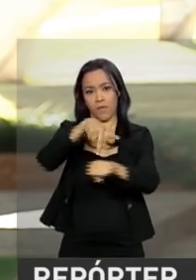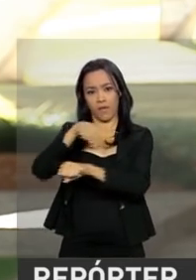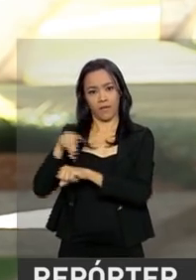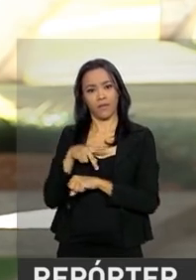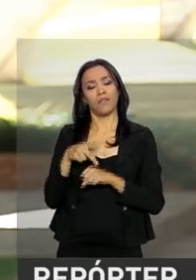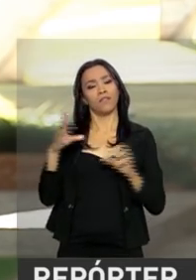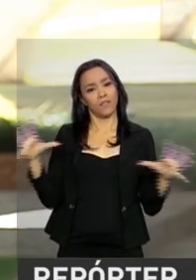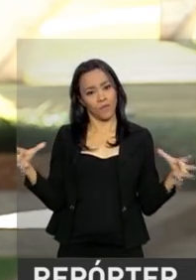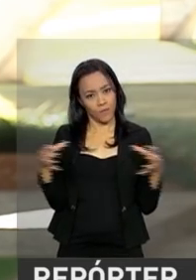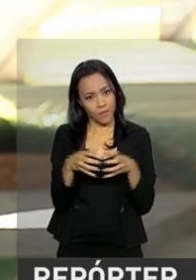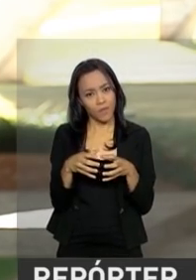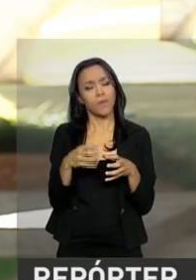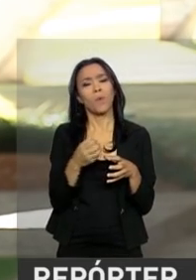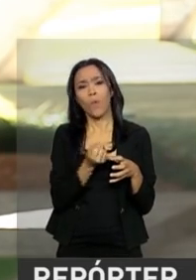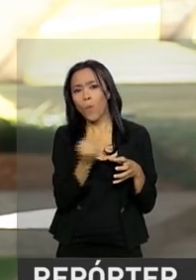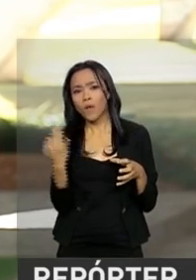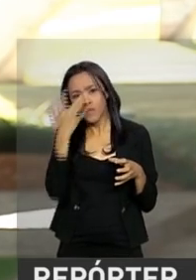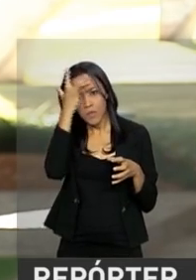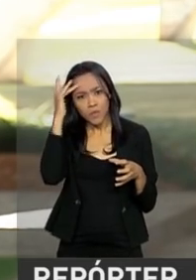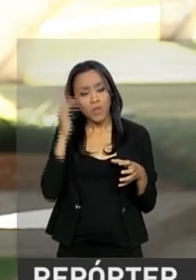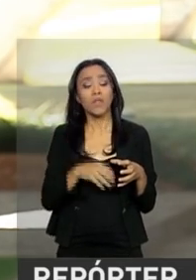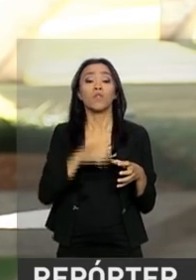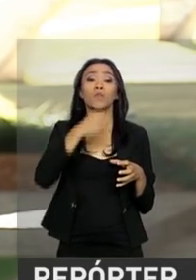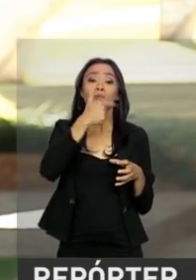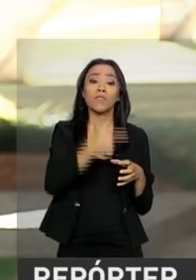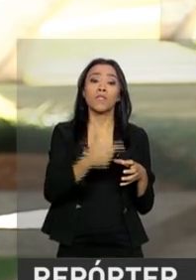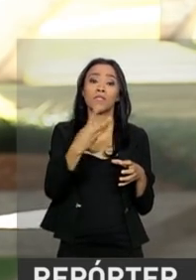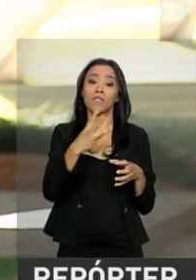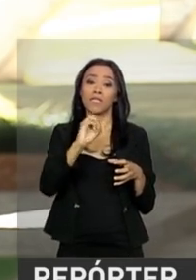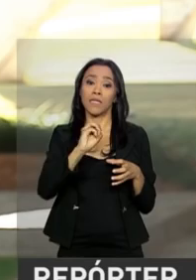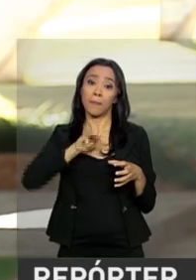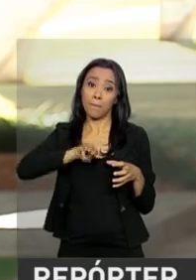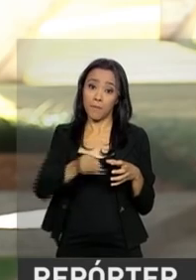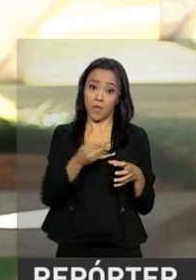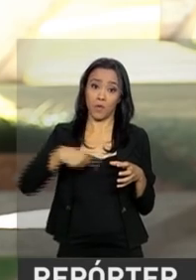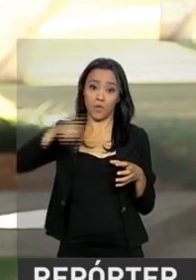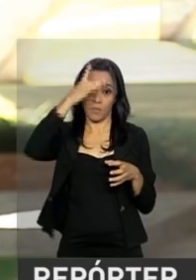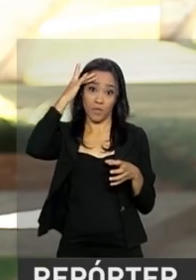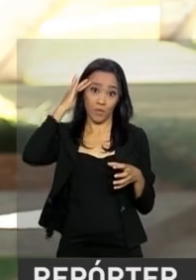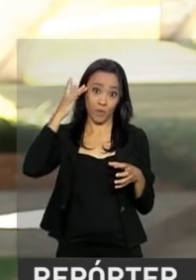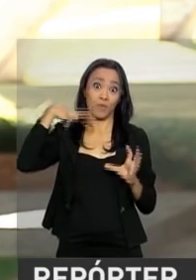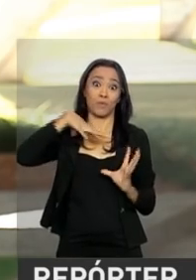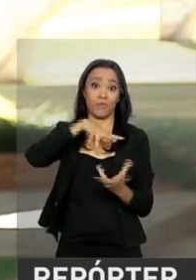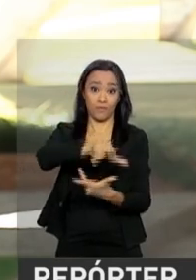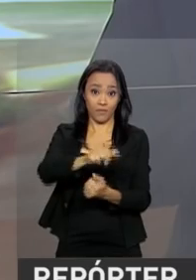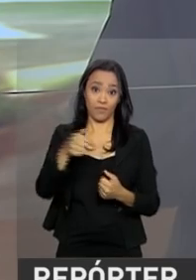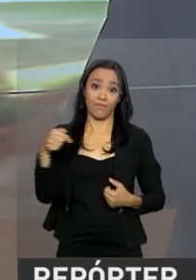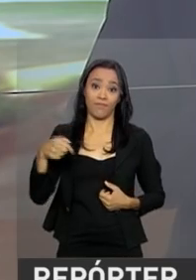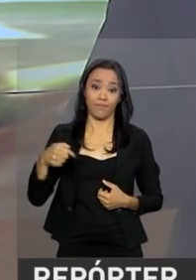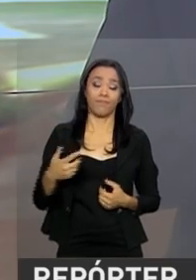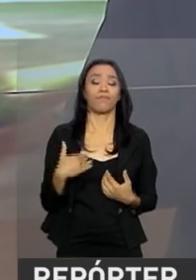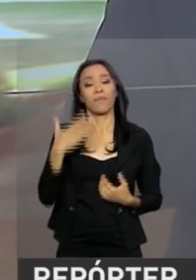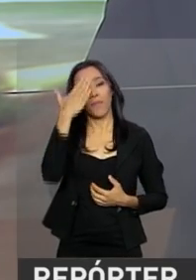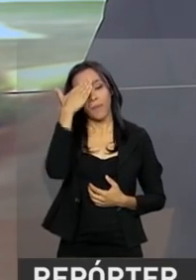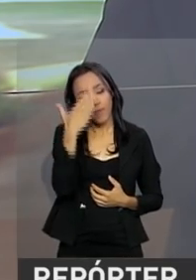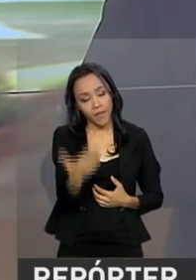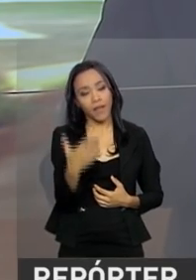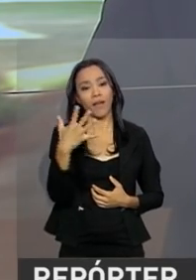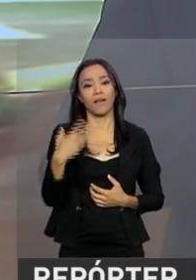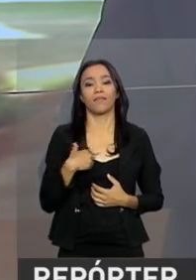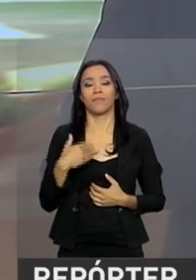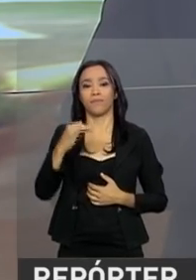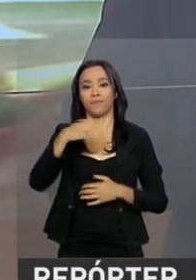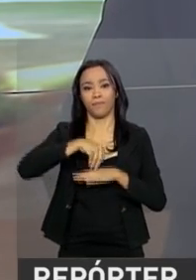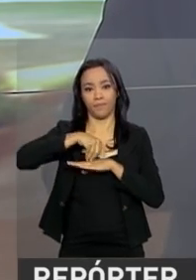então uma população de mais de 230 milhões de pessoas ao redor do mundo Renata Obrigada João Pedro pelas suas